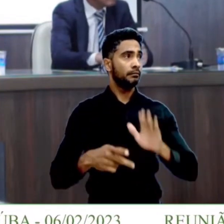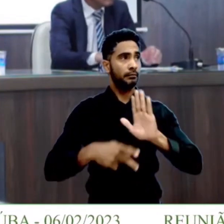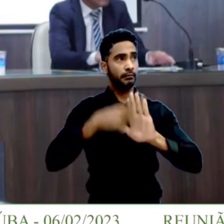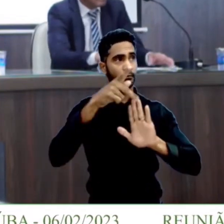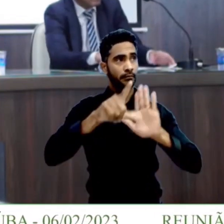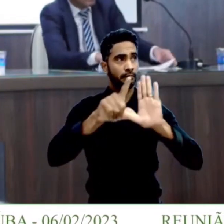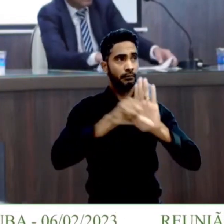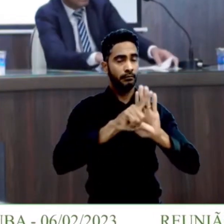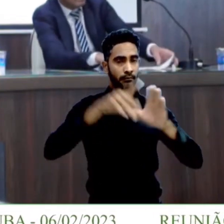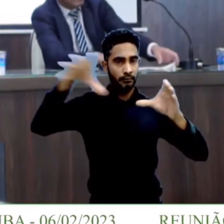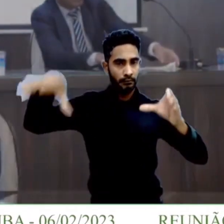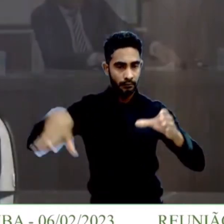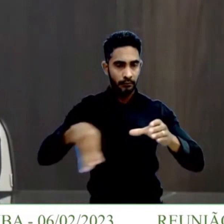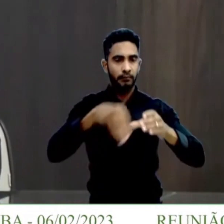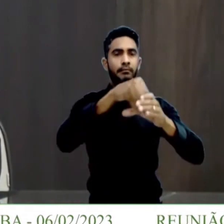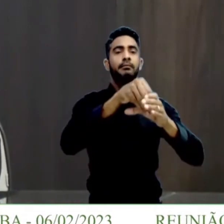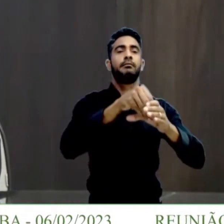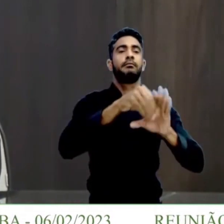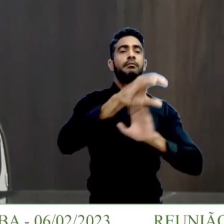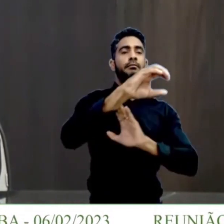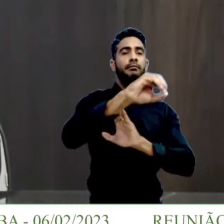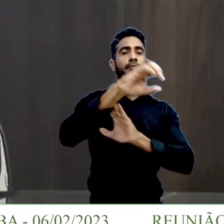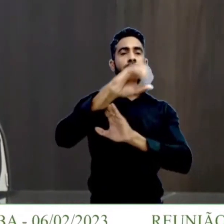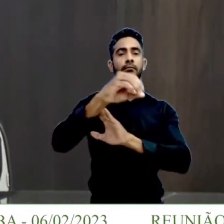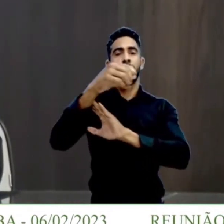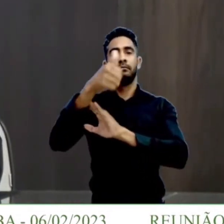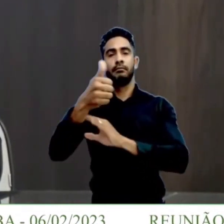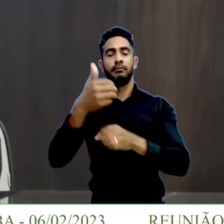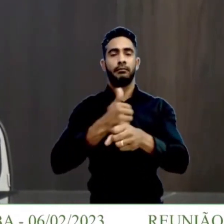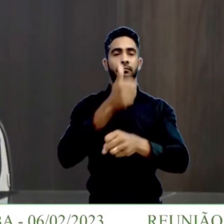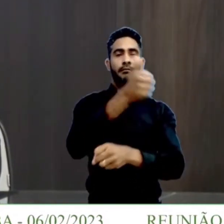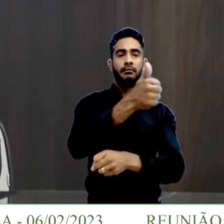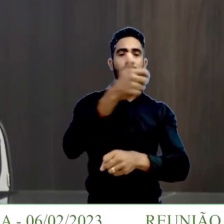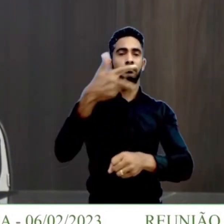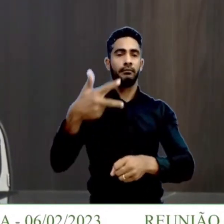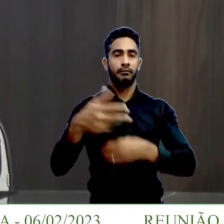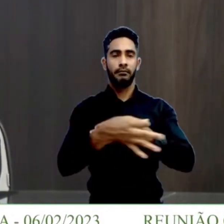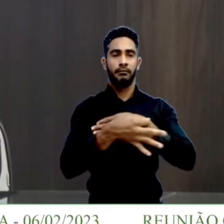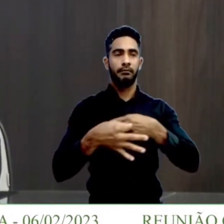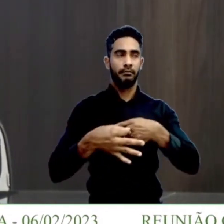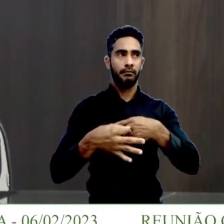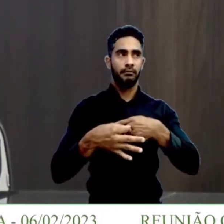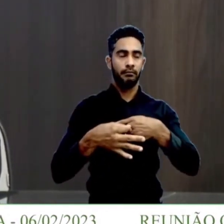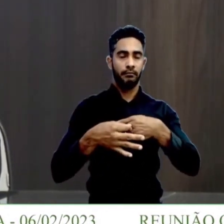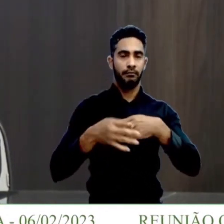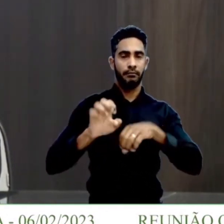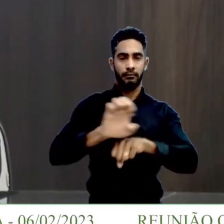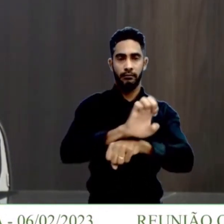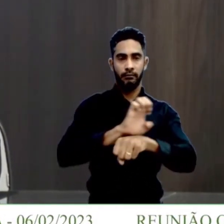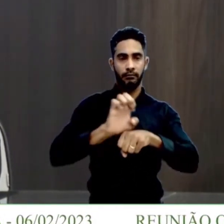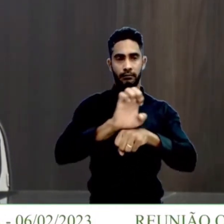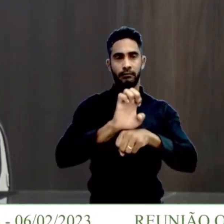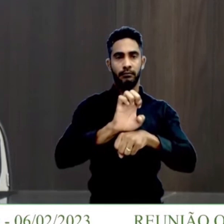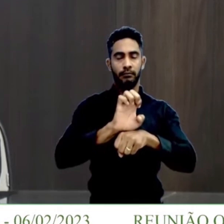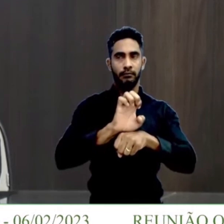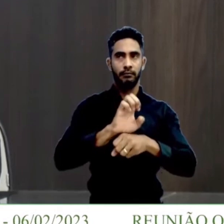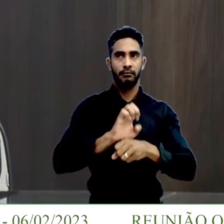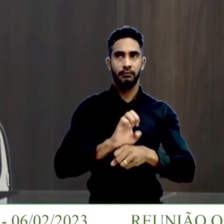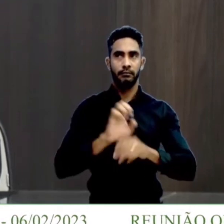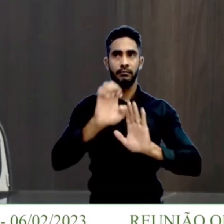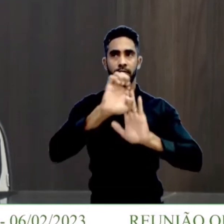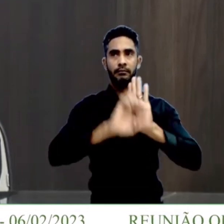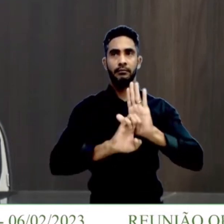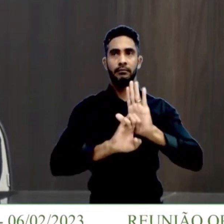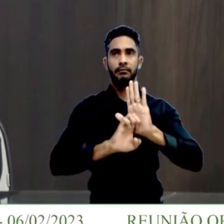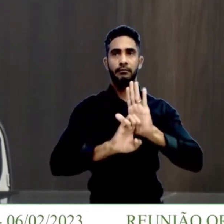Projeto de lei complementar número 001 de 2023. Autoria, Poder Executivo Municipal.